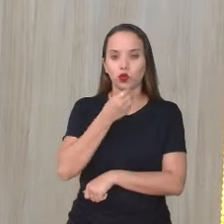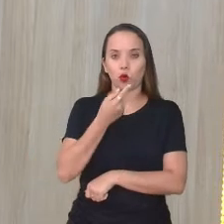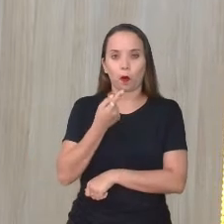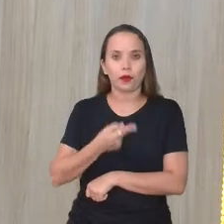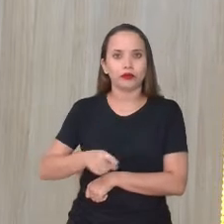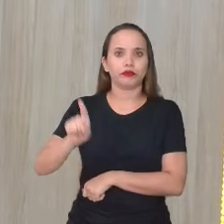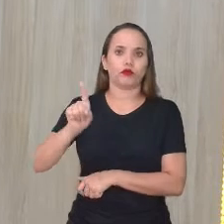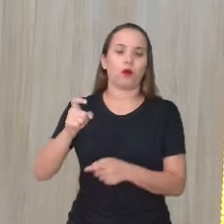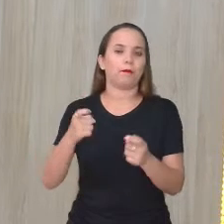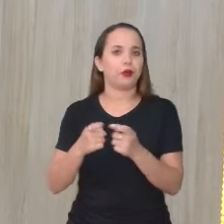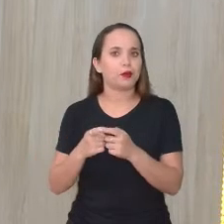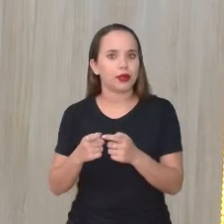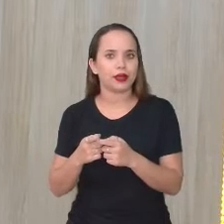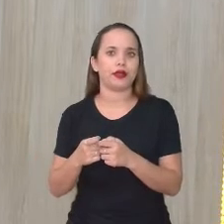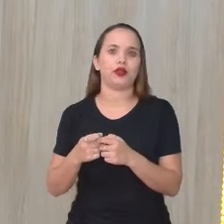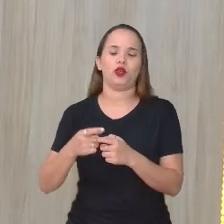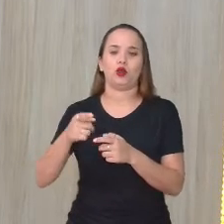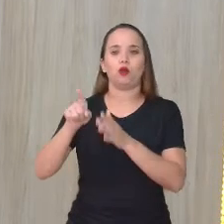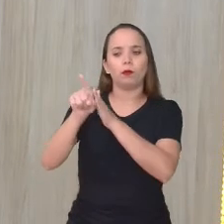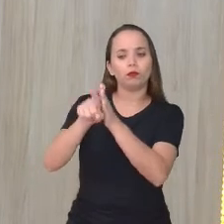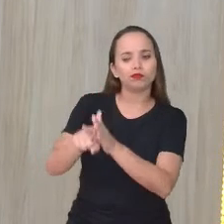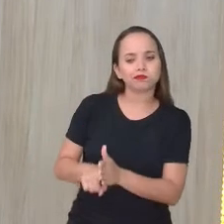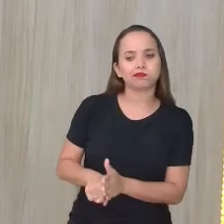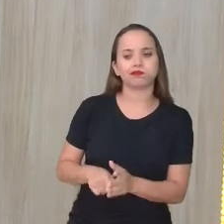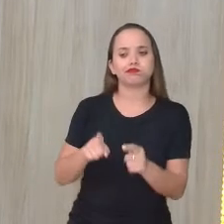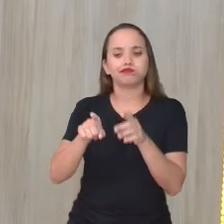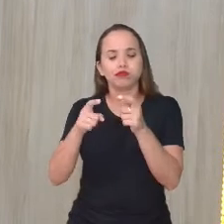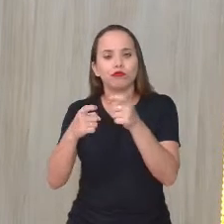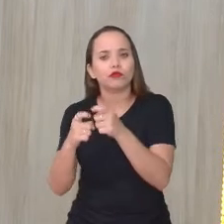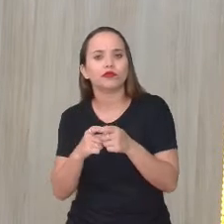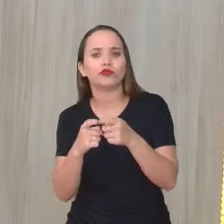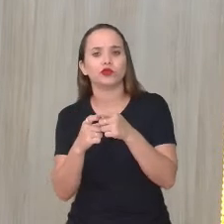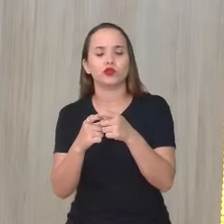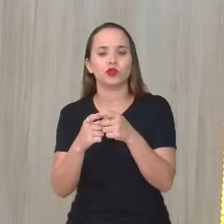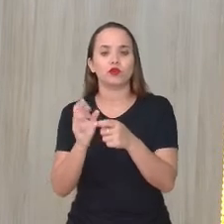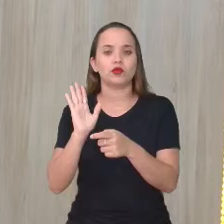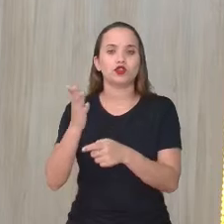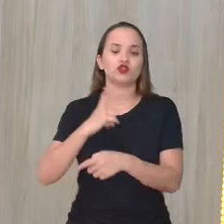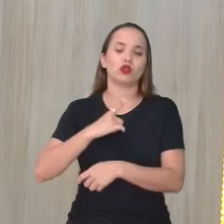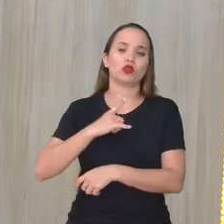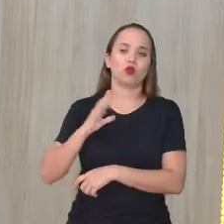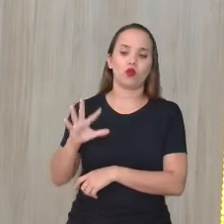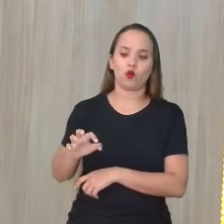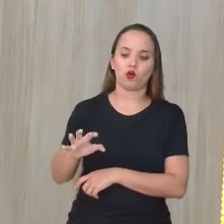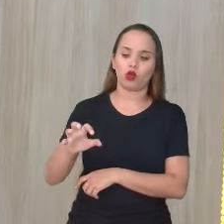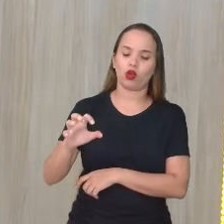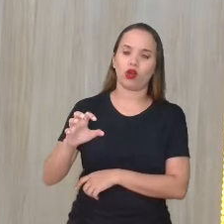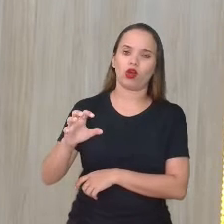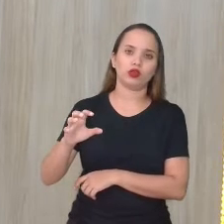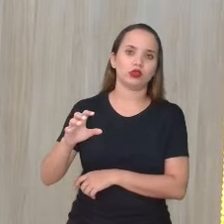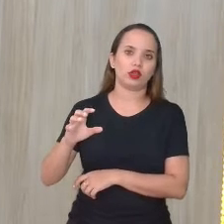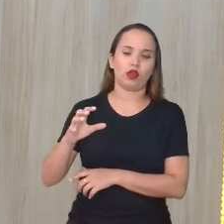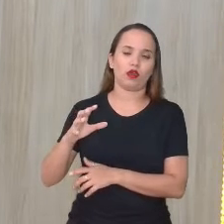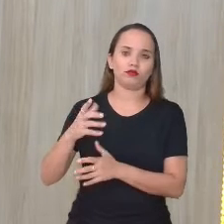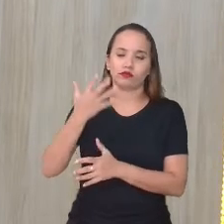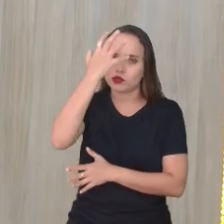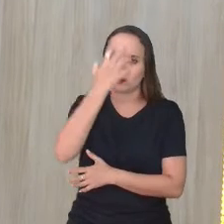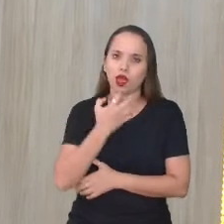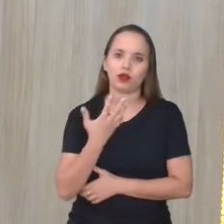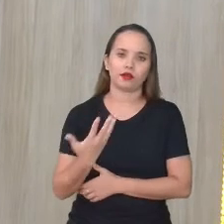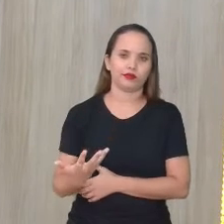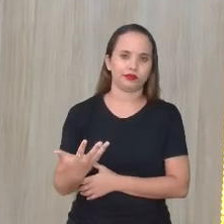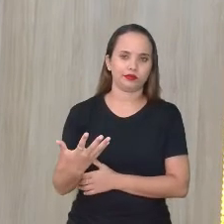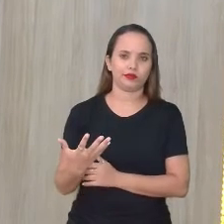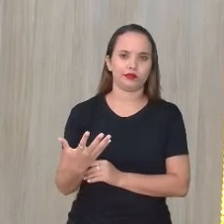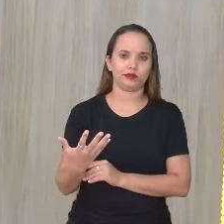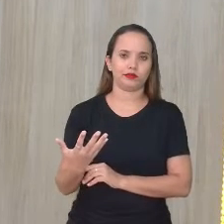ajuda médica, tratamento médico adequado, já estava muito avançado esse tipo de